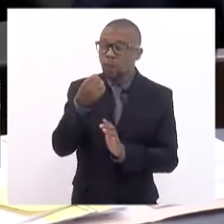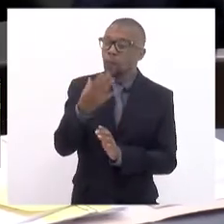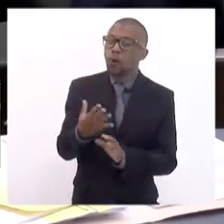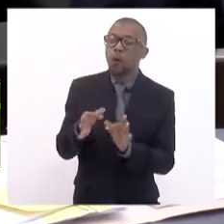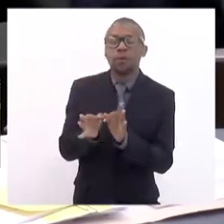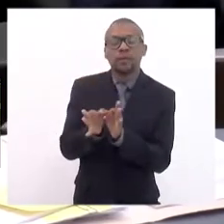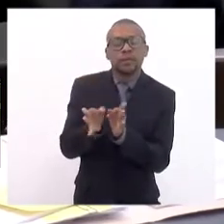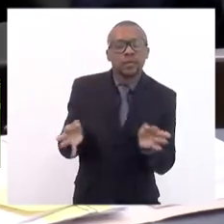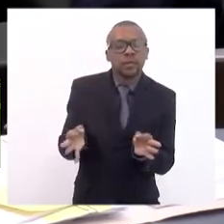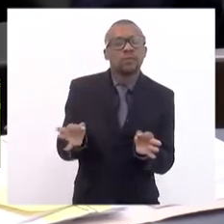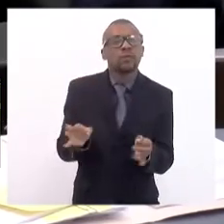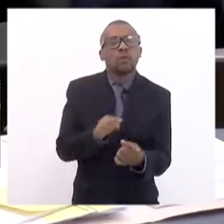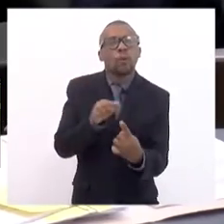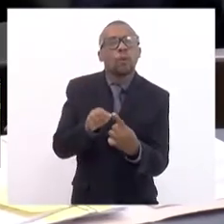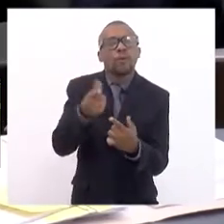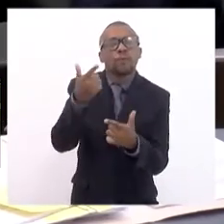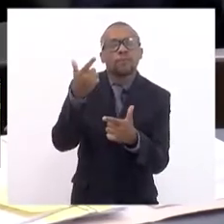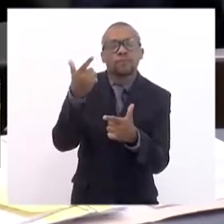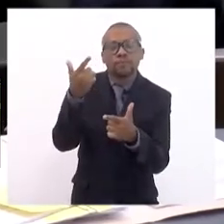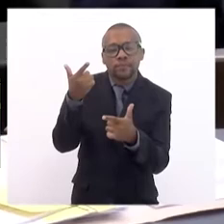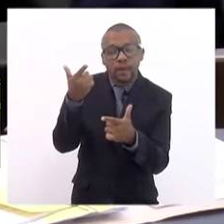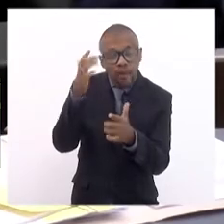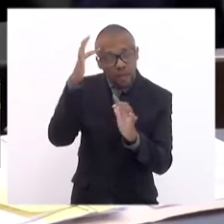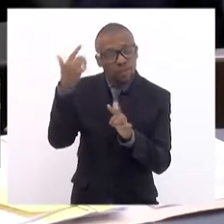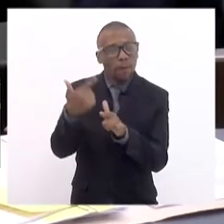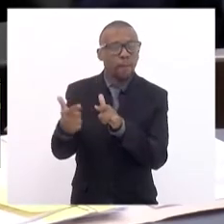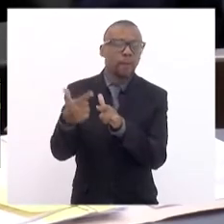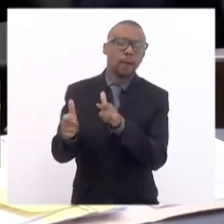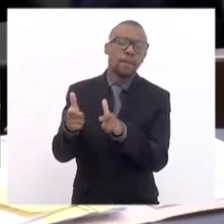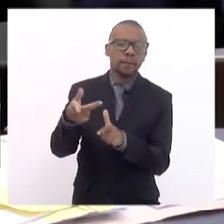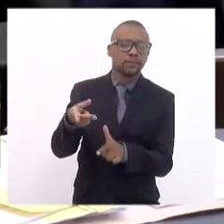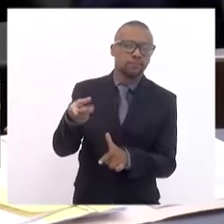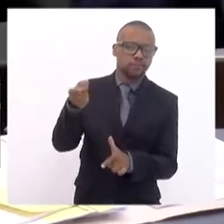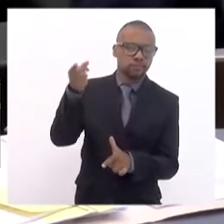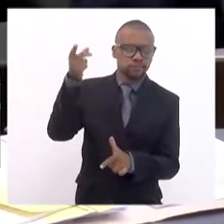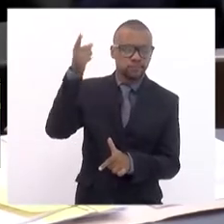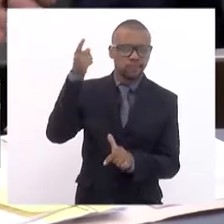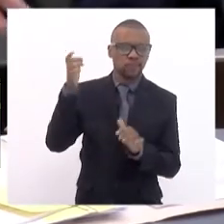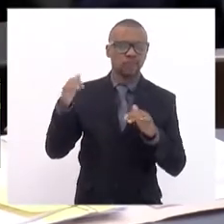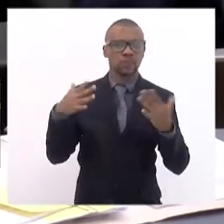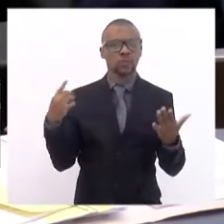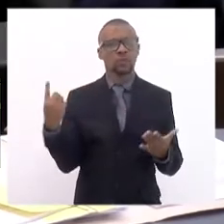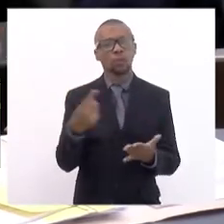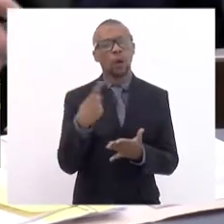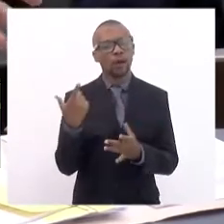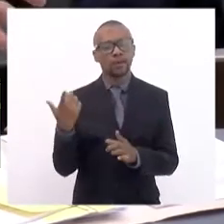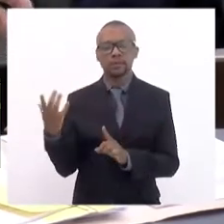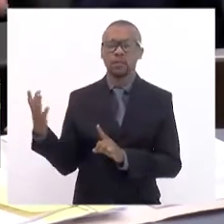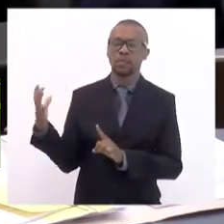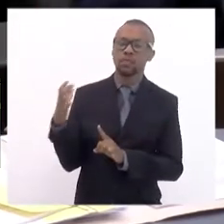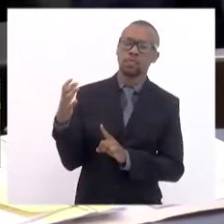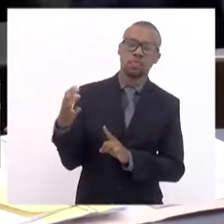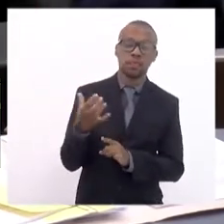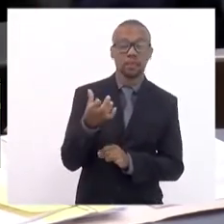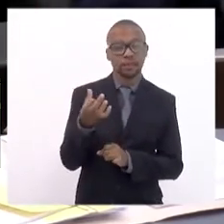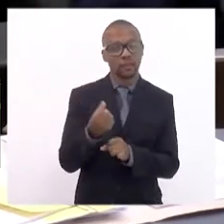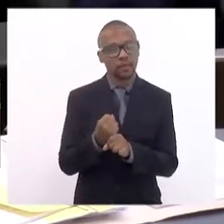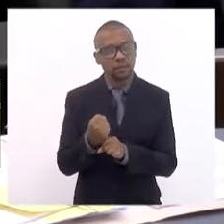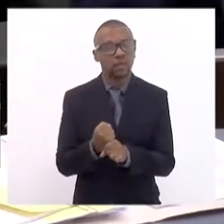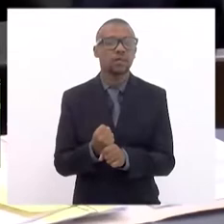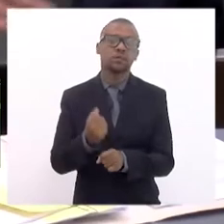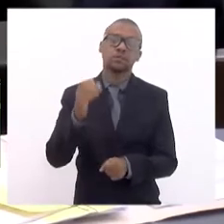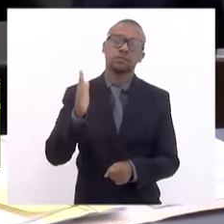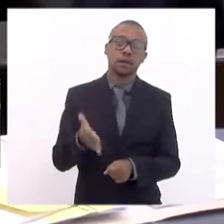para problemas antigos. Então, né, nós insistimos lá, né, essa lei já tem 6 anos. Né? Nós